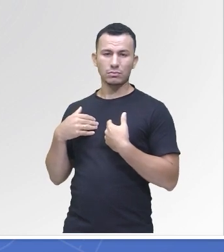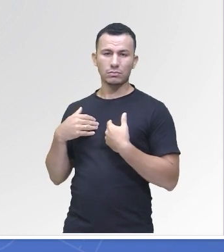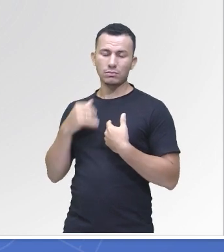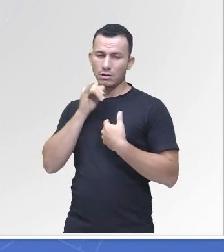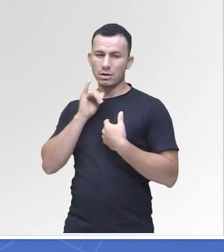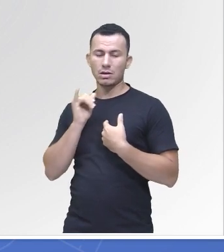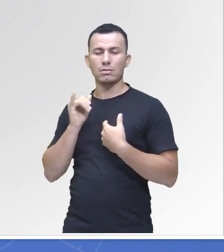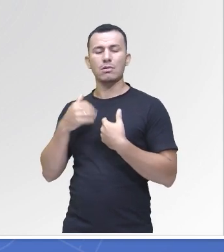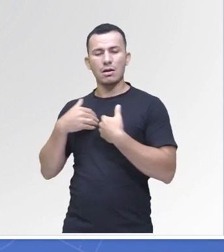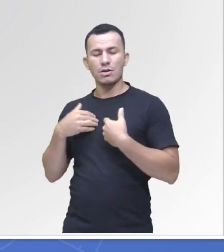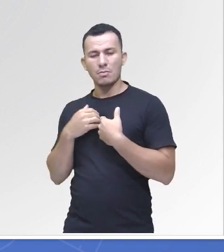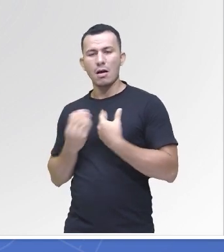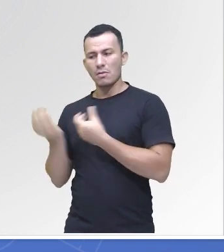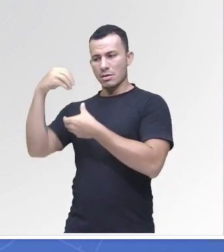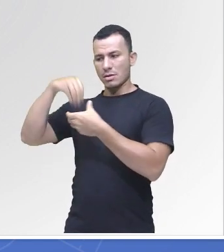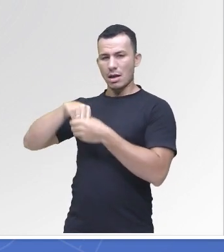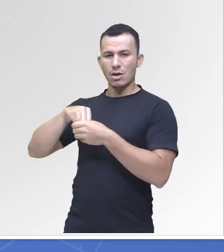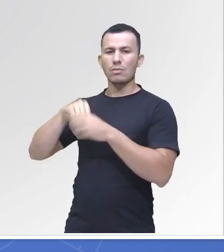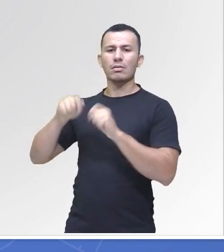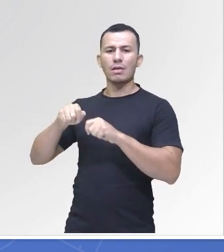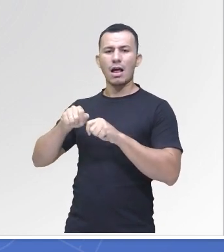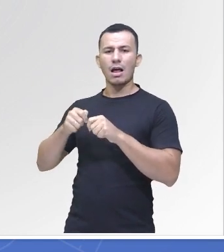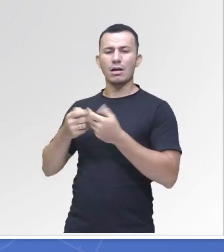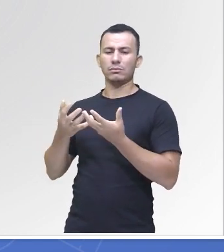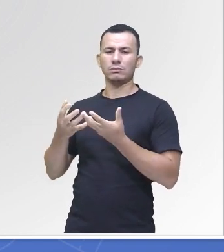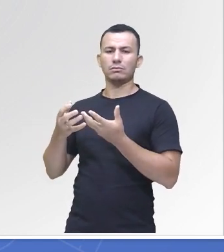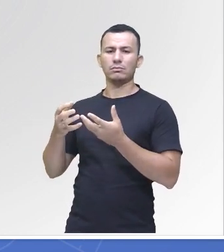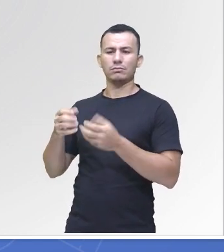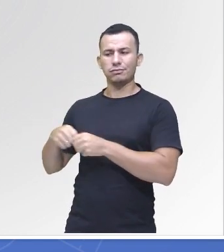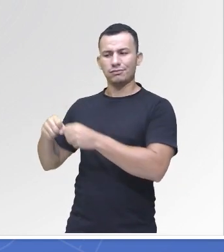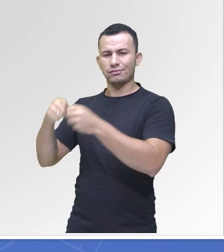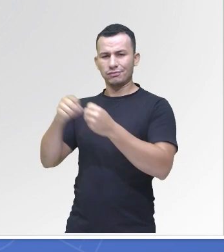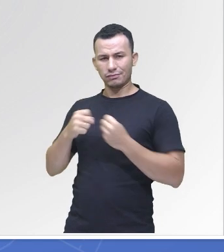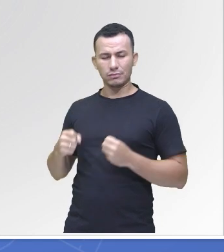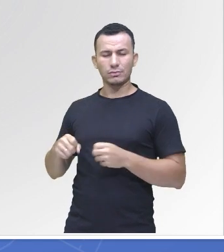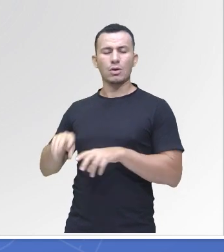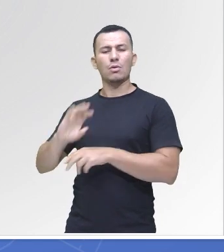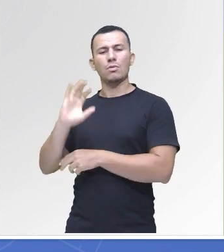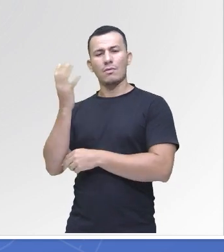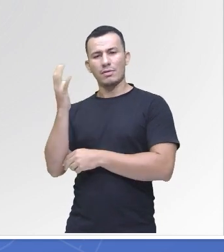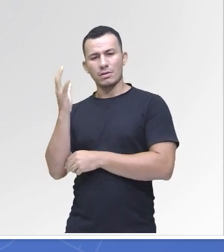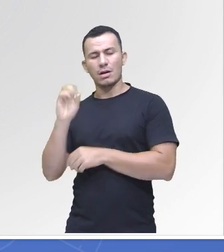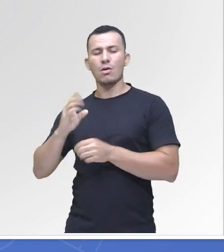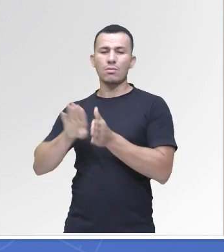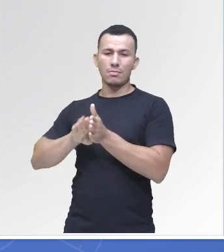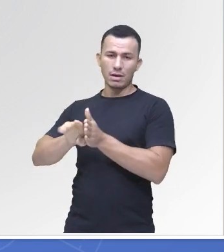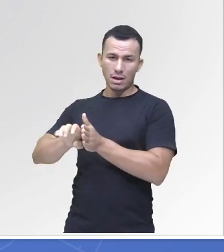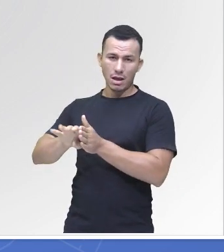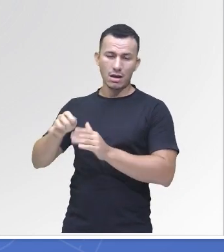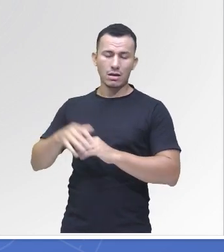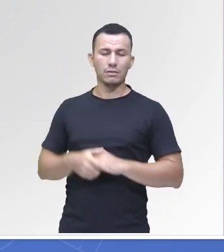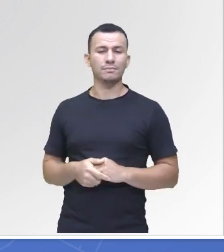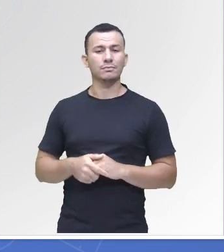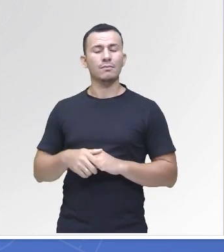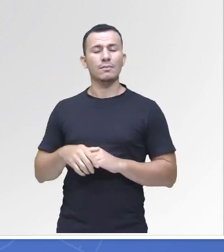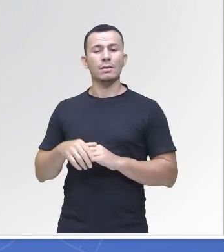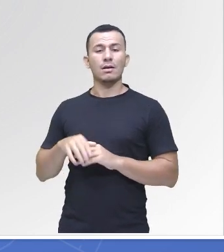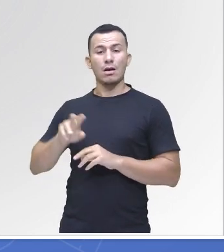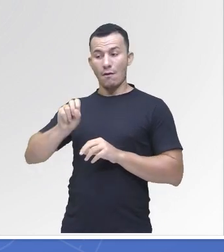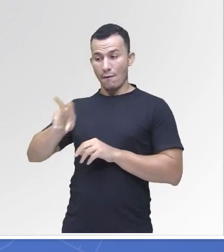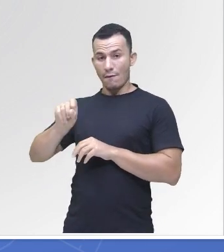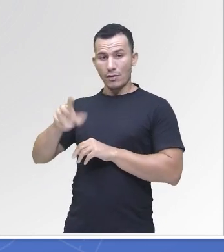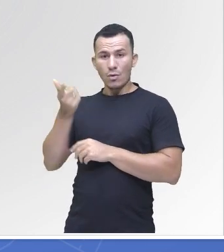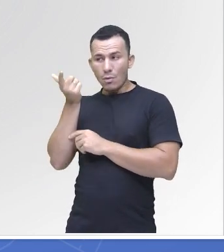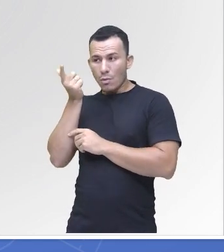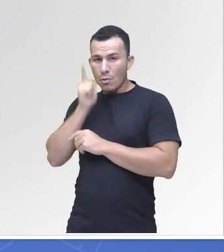um animal, ele vai ocasionar danos, tá, para o animal, vegetal, fungo ou bactéria, né, porque quando ele chega a parasitar, quando